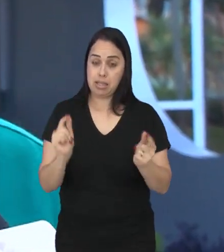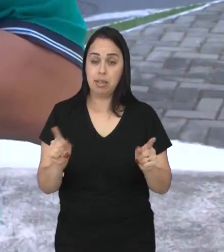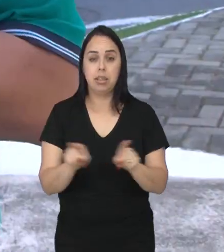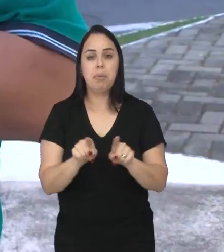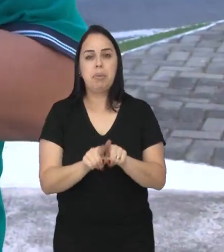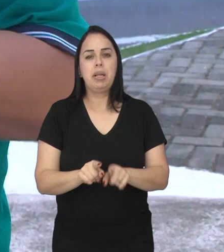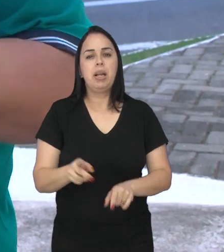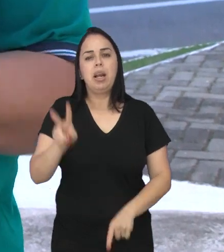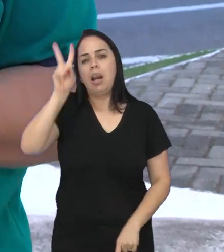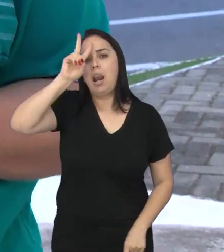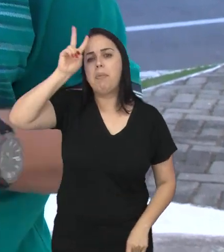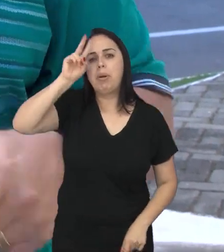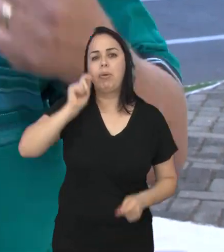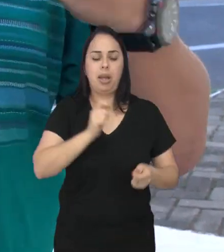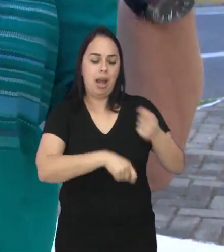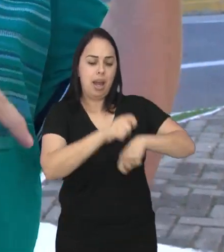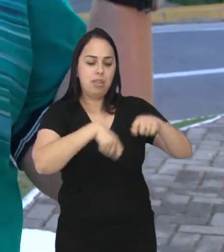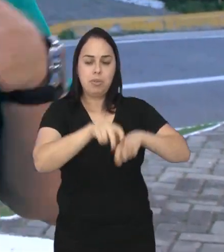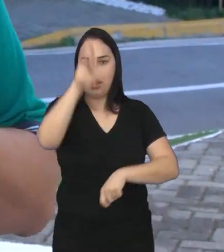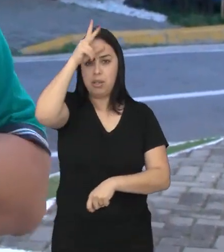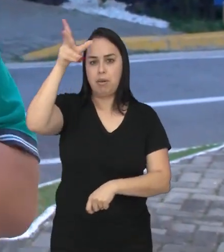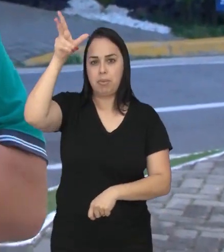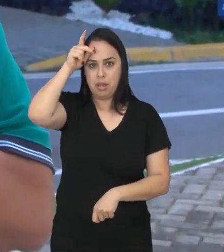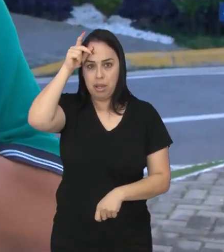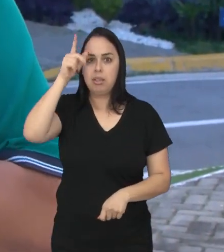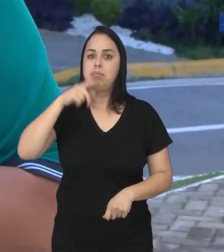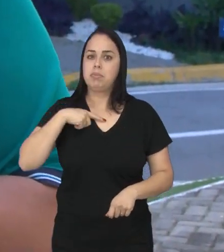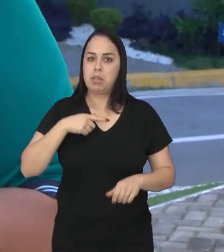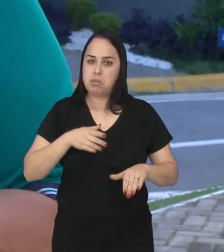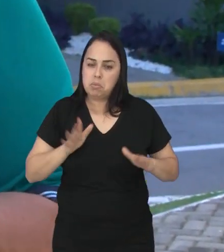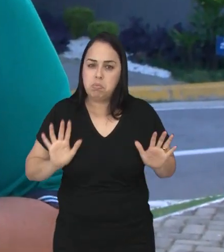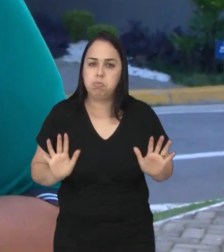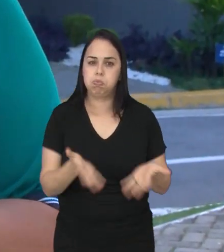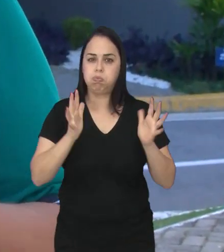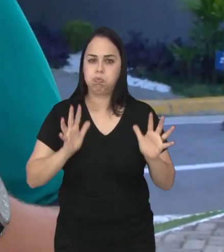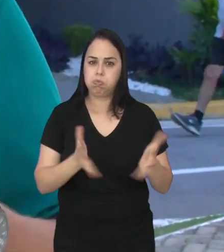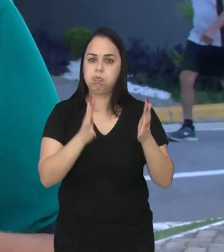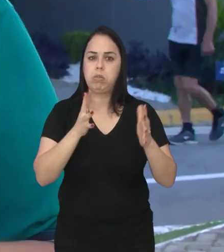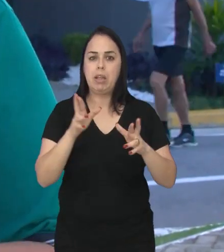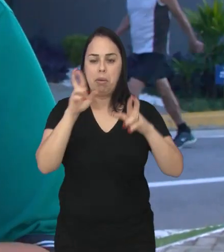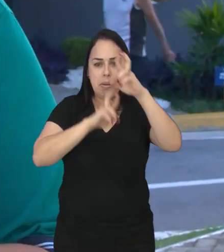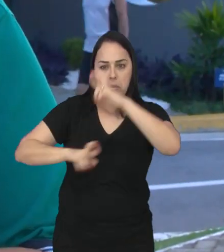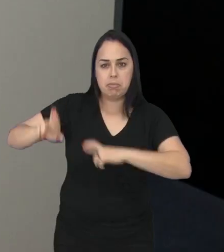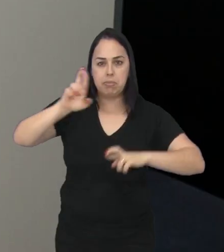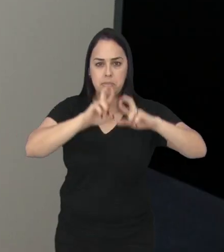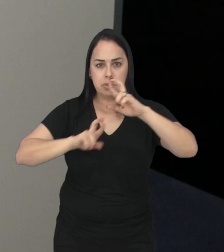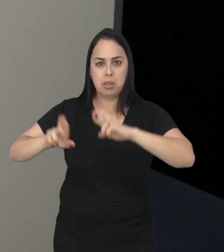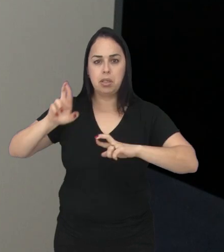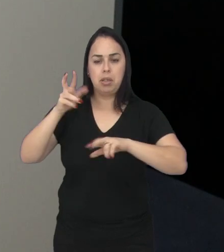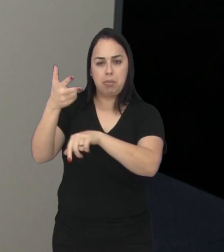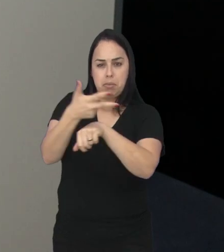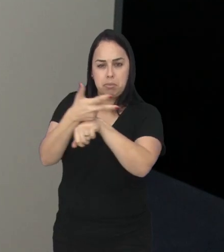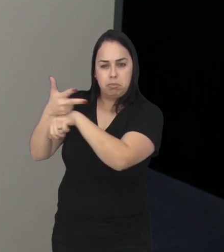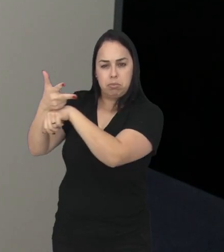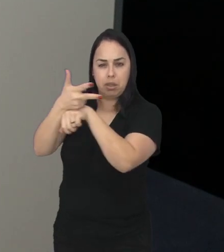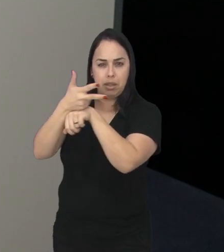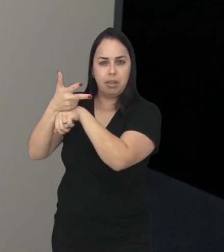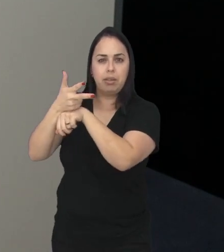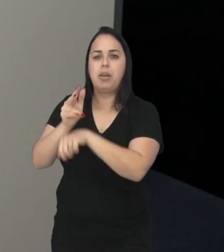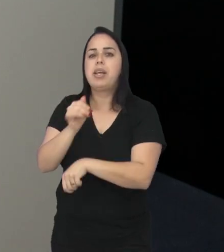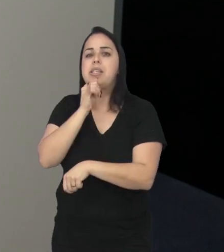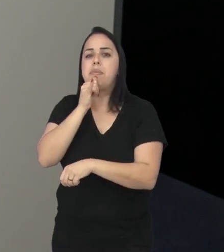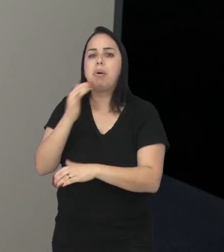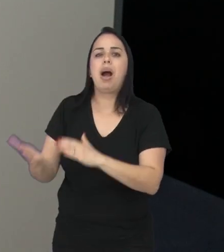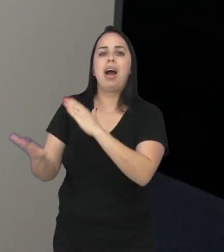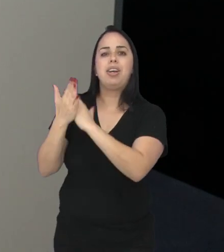vias públicas e ressalta ainda que a administração Municipal tem potencializado a fiscalização integrando as forças de